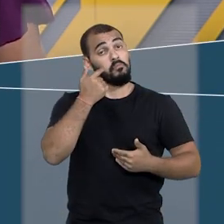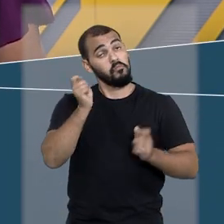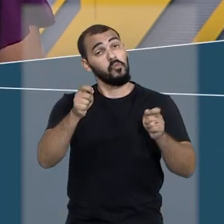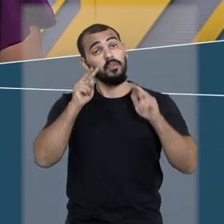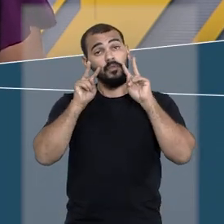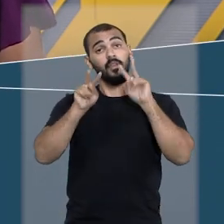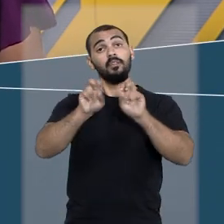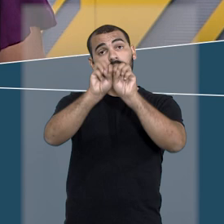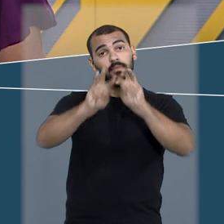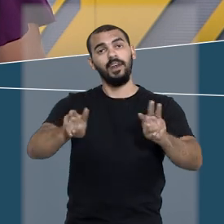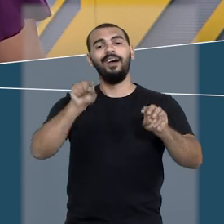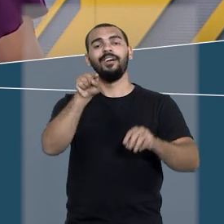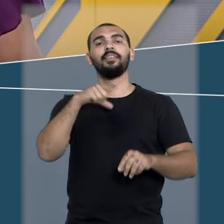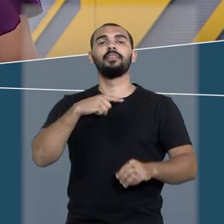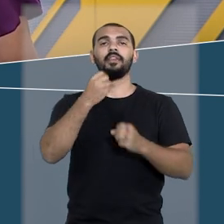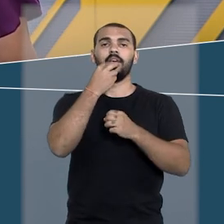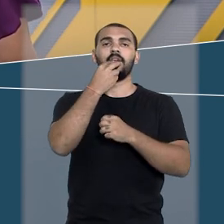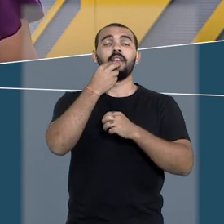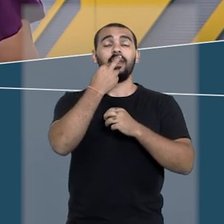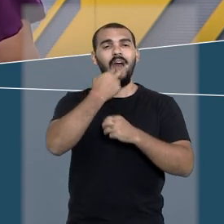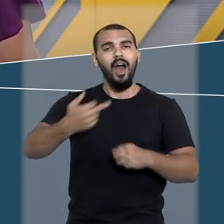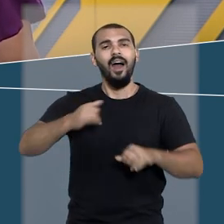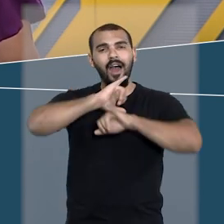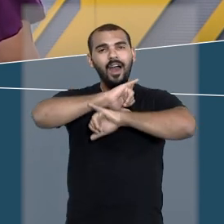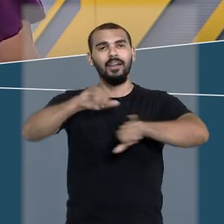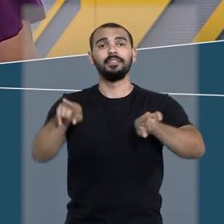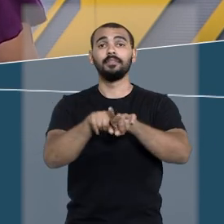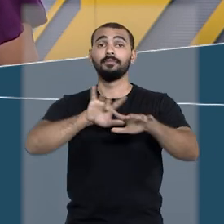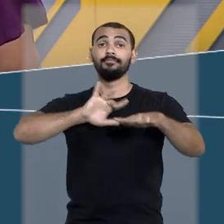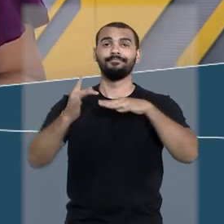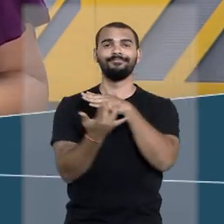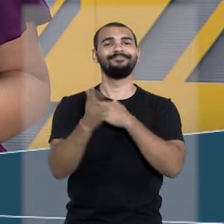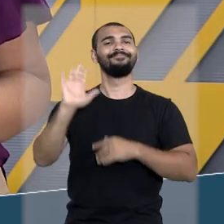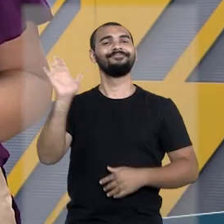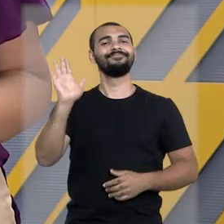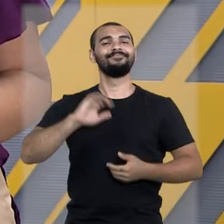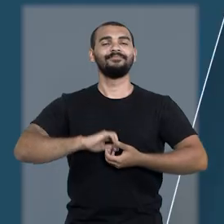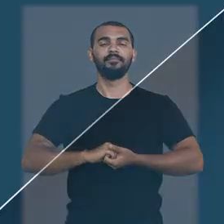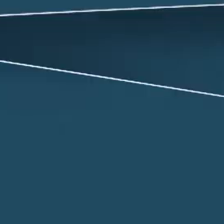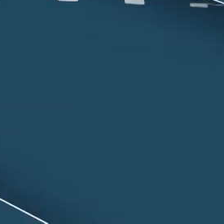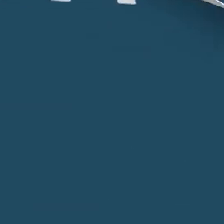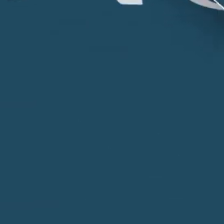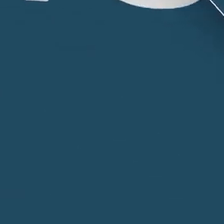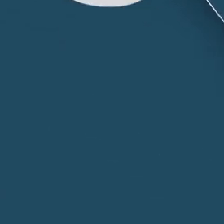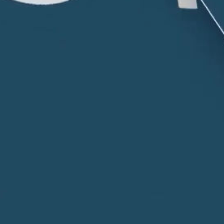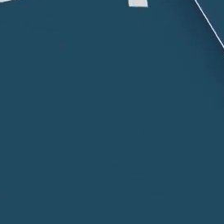outras notícias no site do STJ e nas nossas redes sociais. Até a próxima!